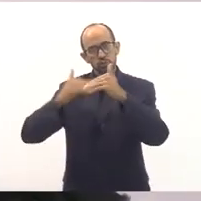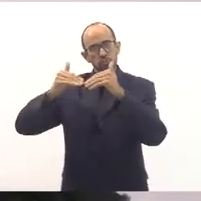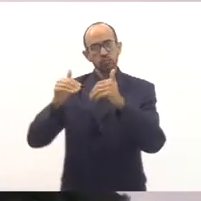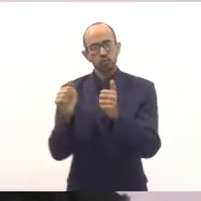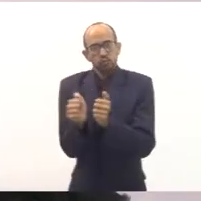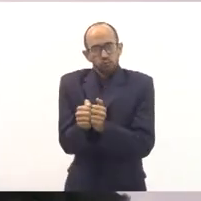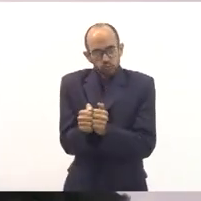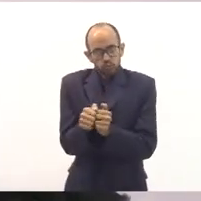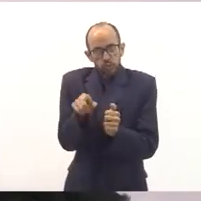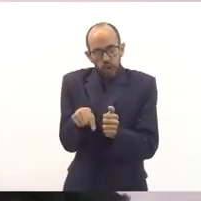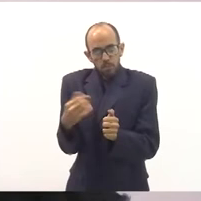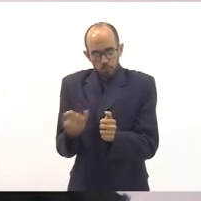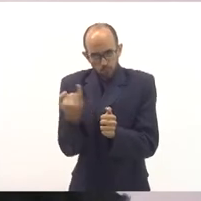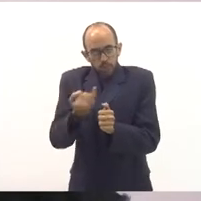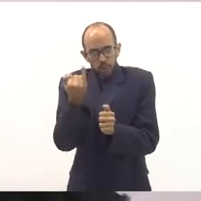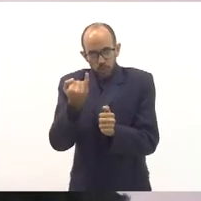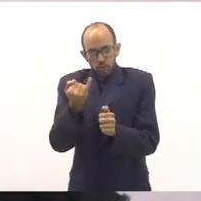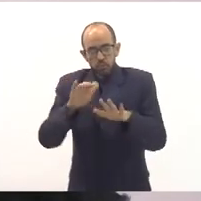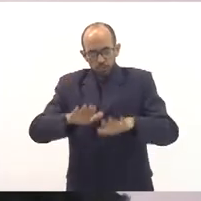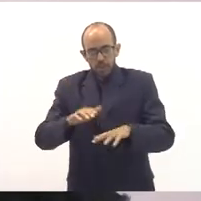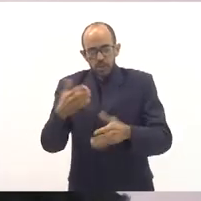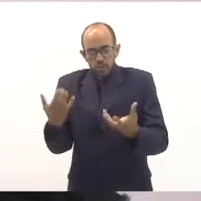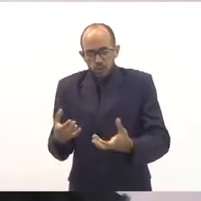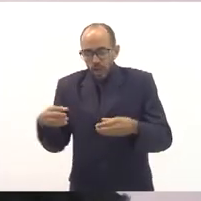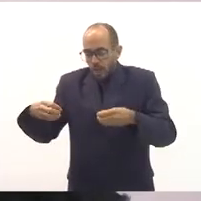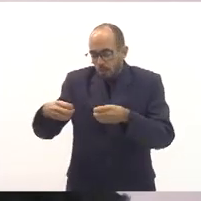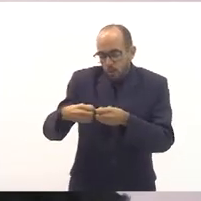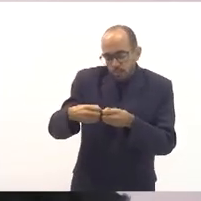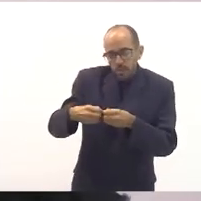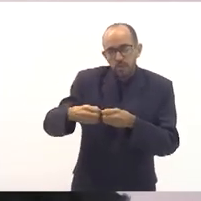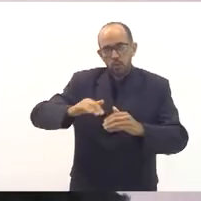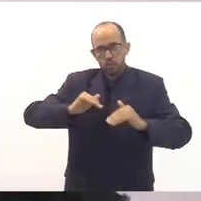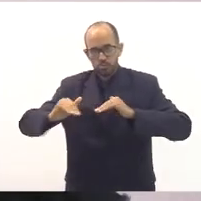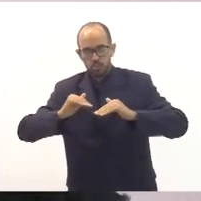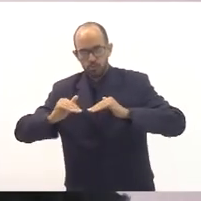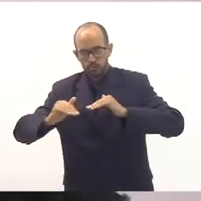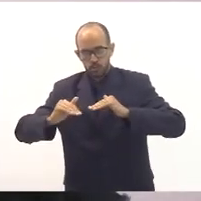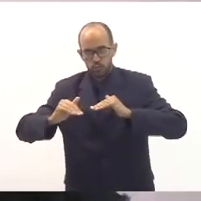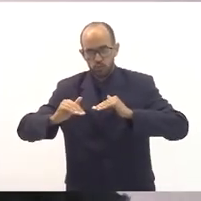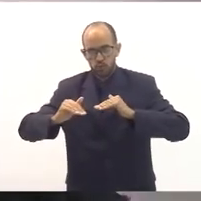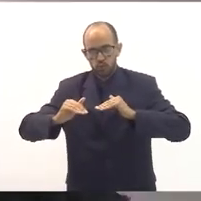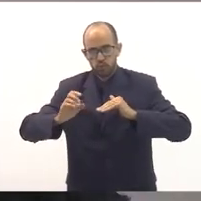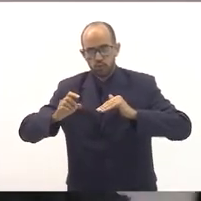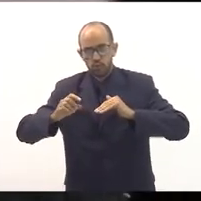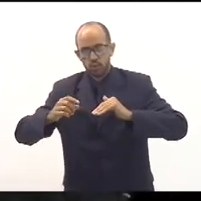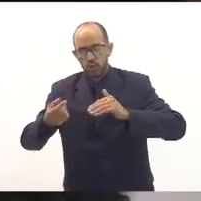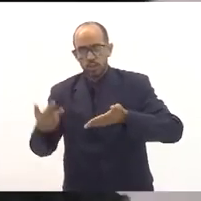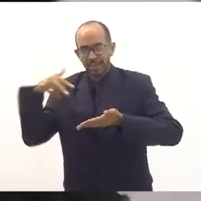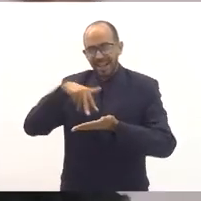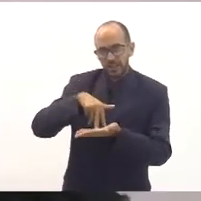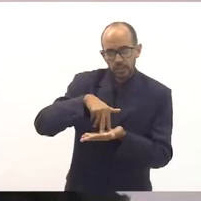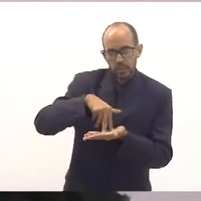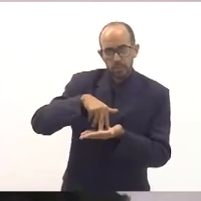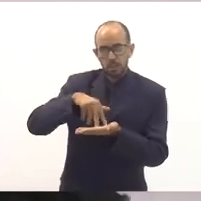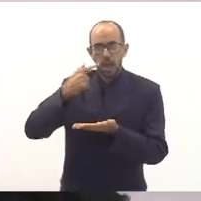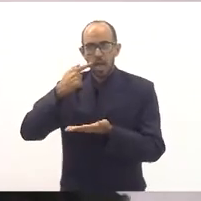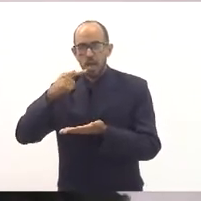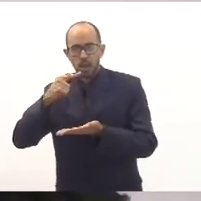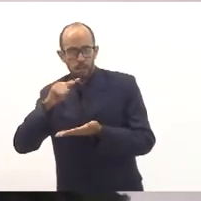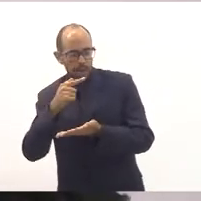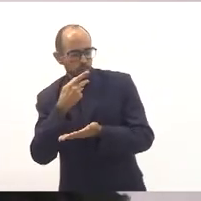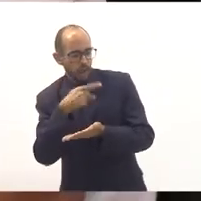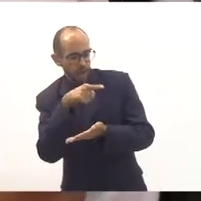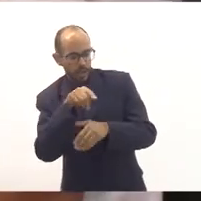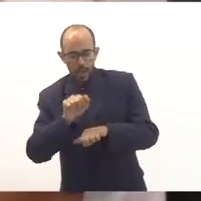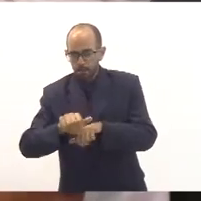válida e a gente quer na verdade a aproximação desses movimentos né a gente não tá aqui para falar que a marcha da